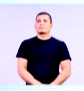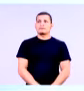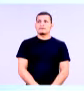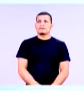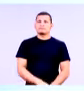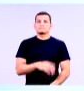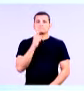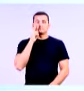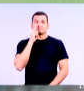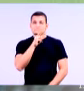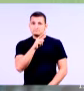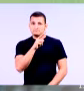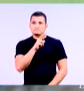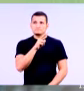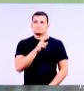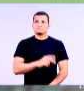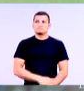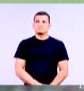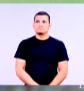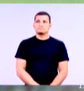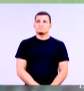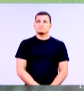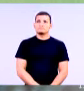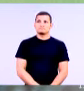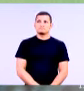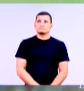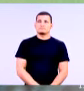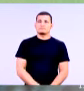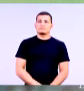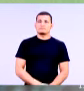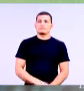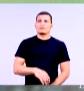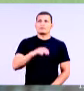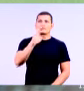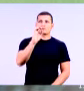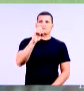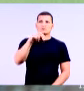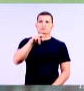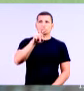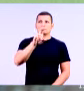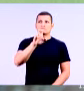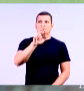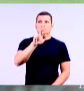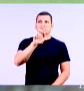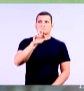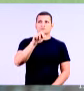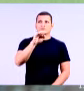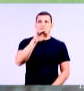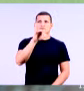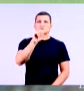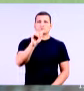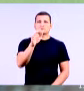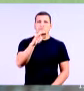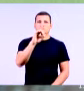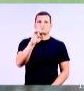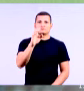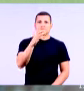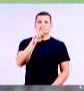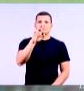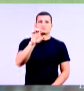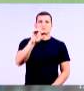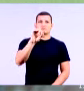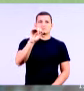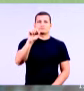no caso seria a convergência de rede. O que, que a convergência, então, tornou possível? A convergência tornou possível